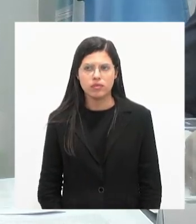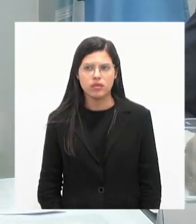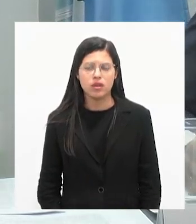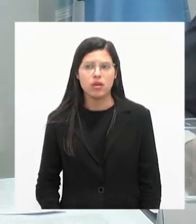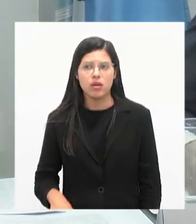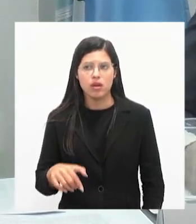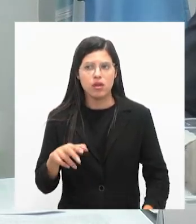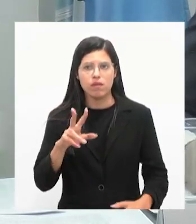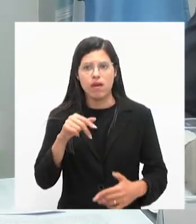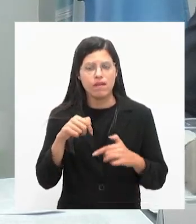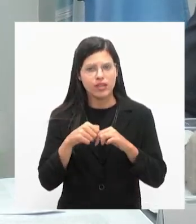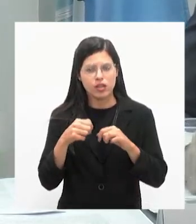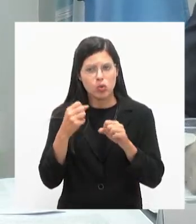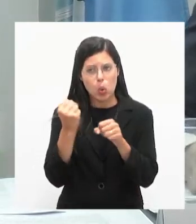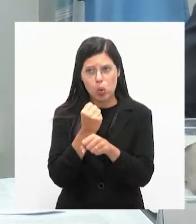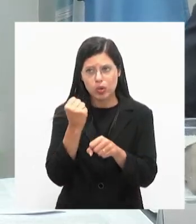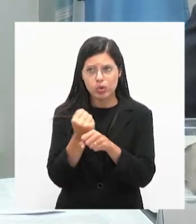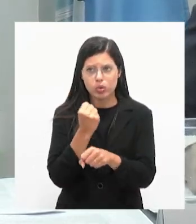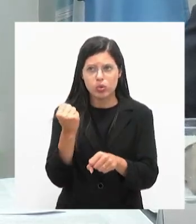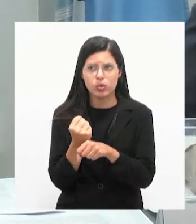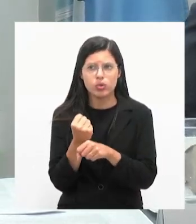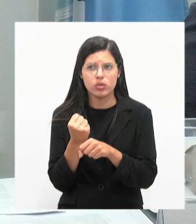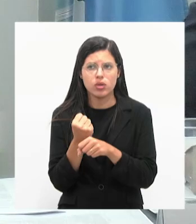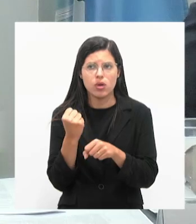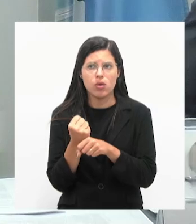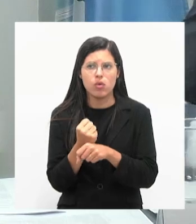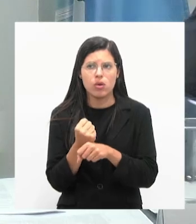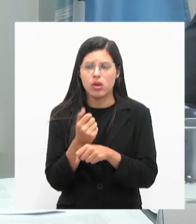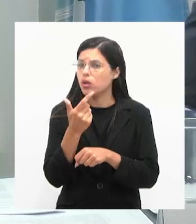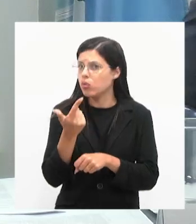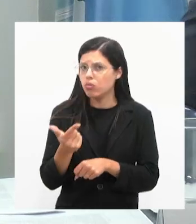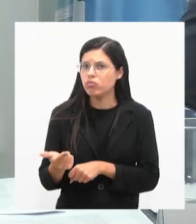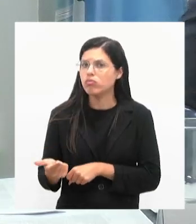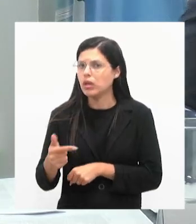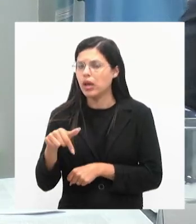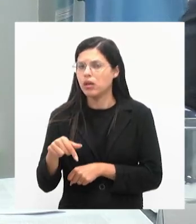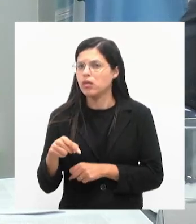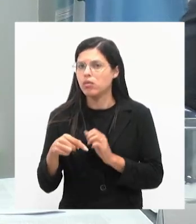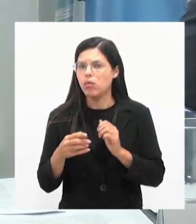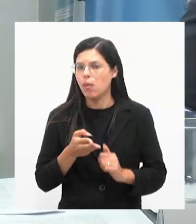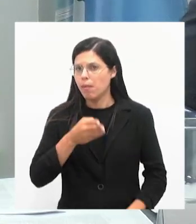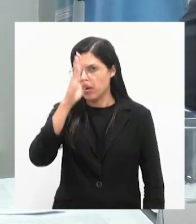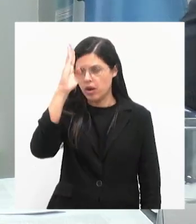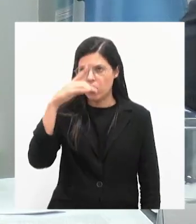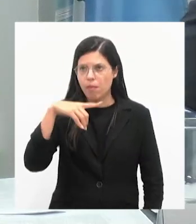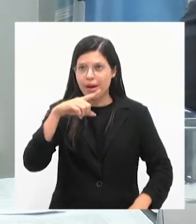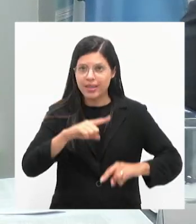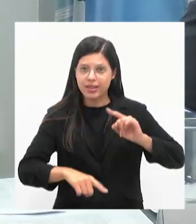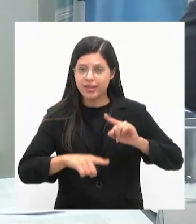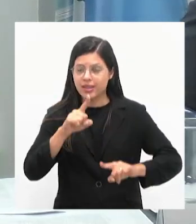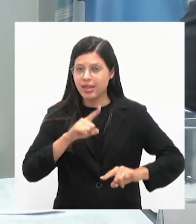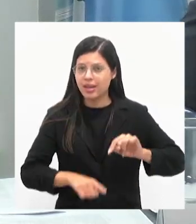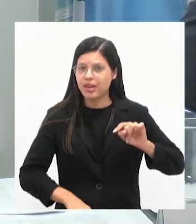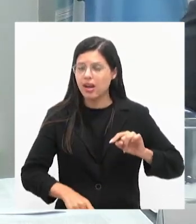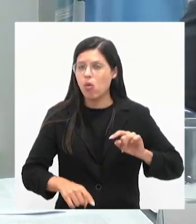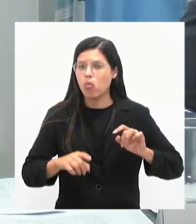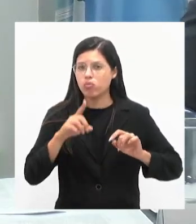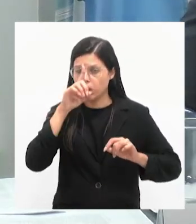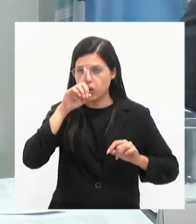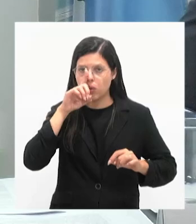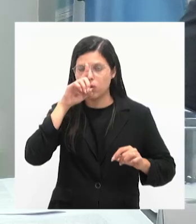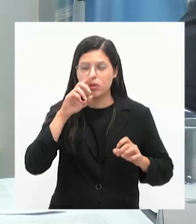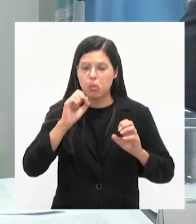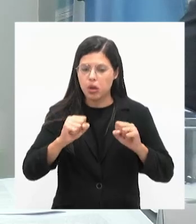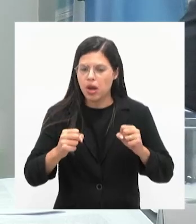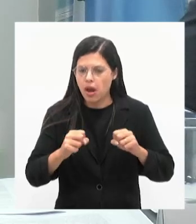vão fazendo várias construções, não tem na planta do bombeiro, não. Material inflamável lá dentro, um perigo daquilo explodir e lamber